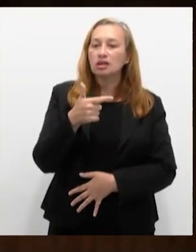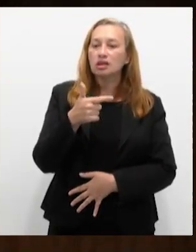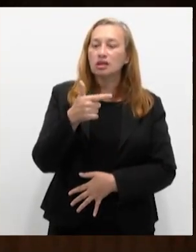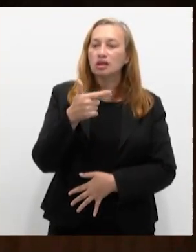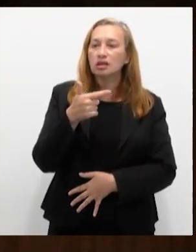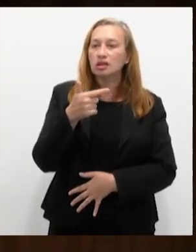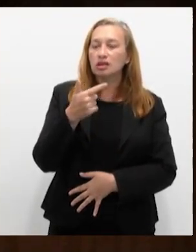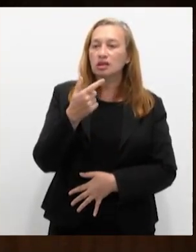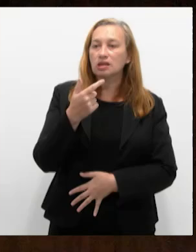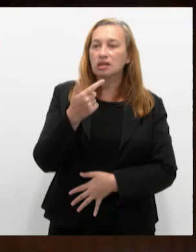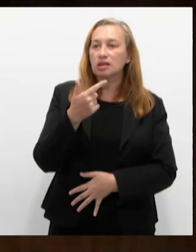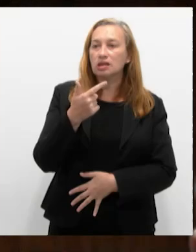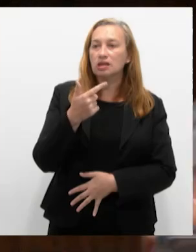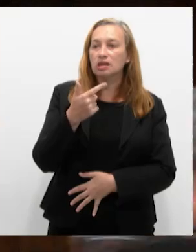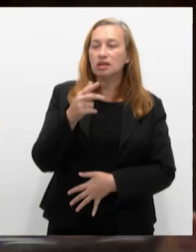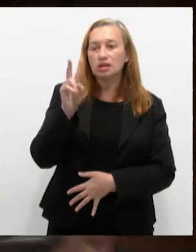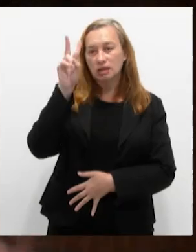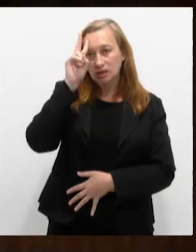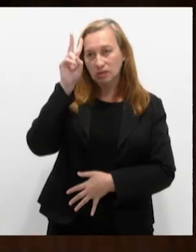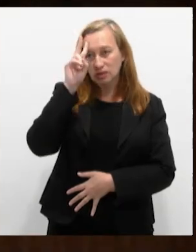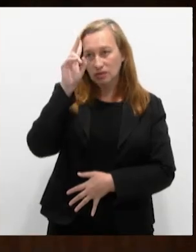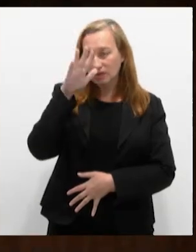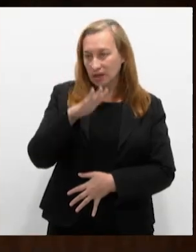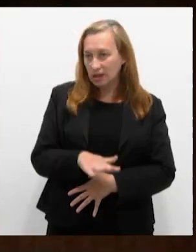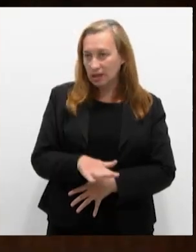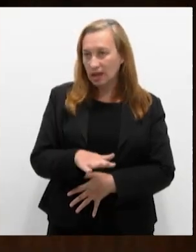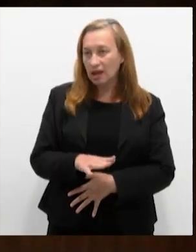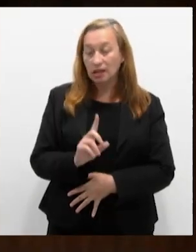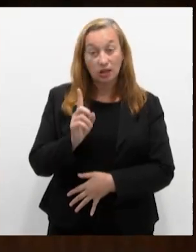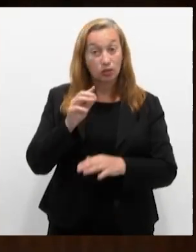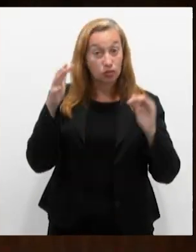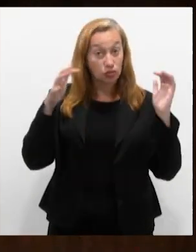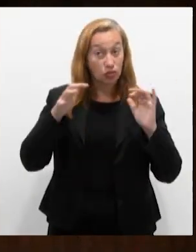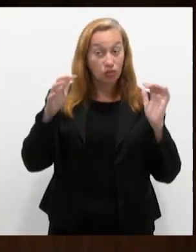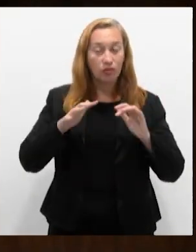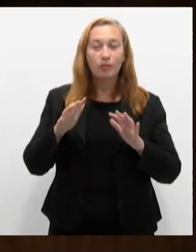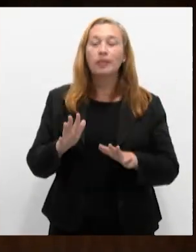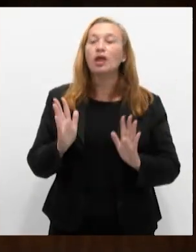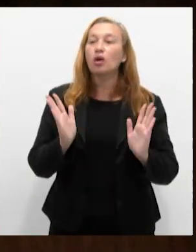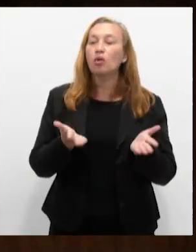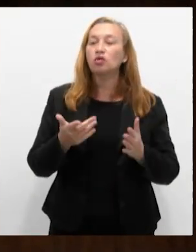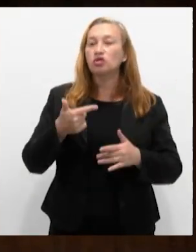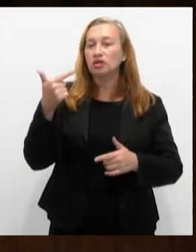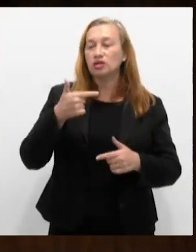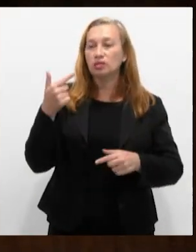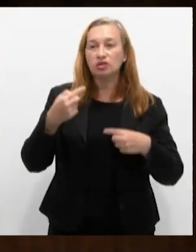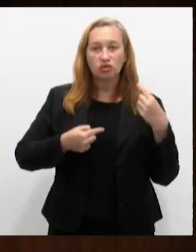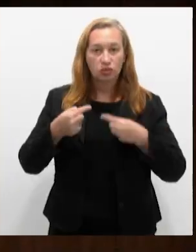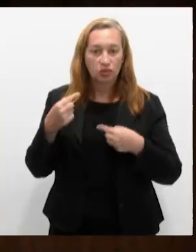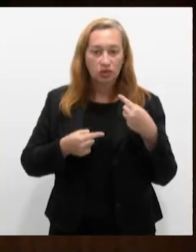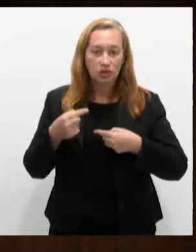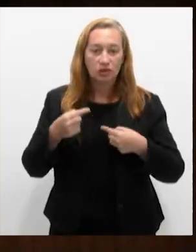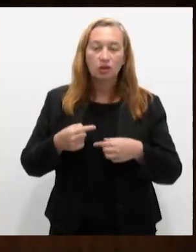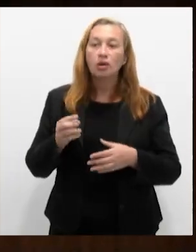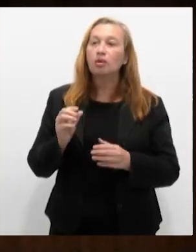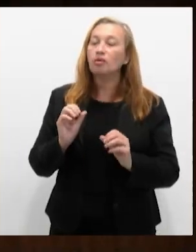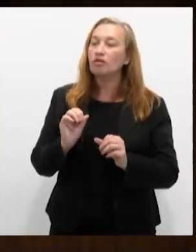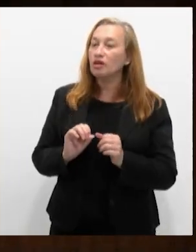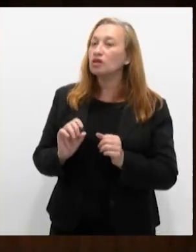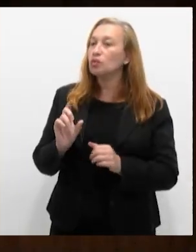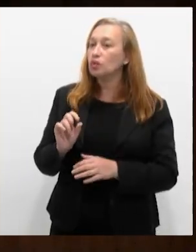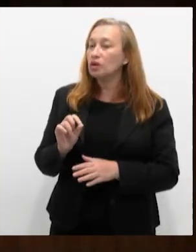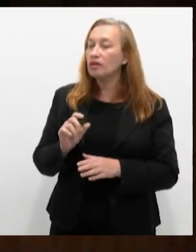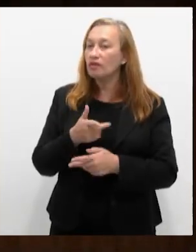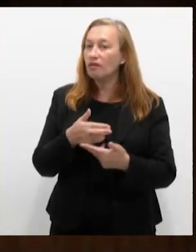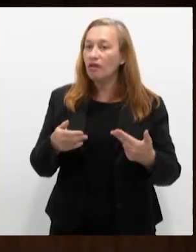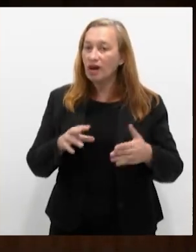nem chova muito, nem falte água. Agora, como hoje já é a segunda discussão, o que a gente fez? A gente fez